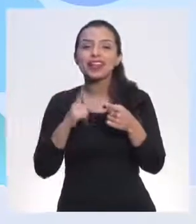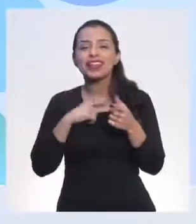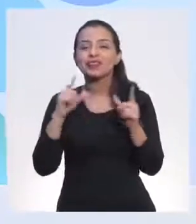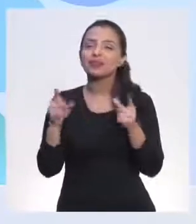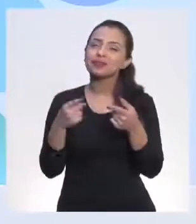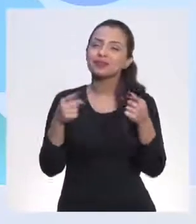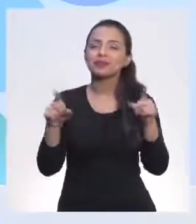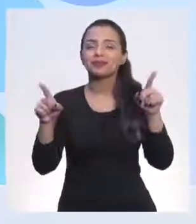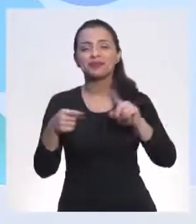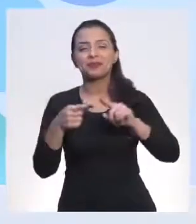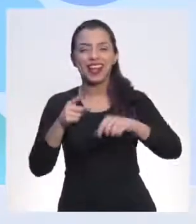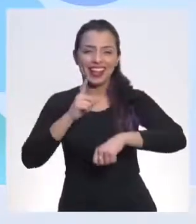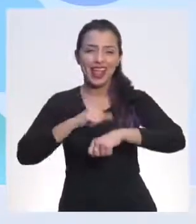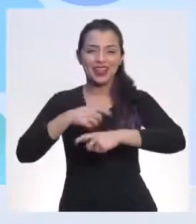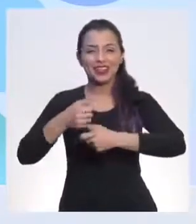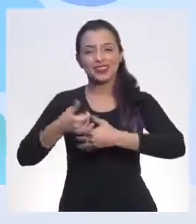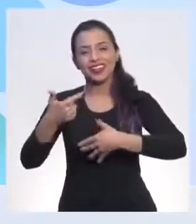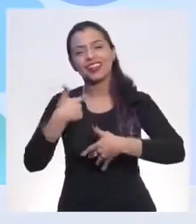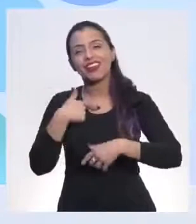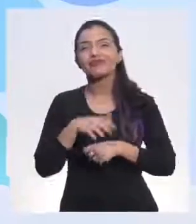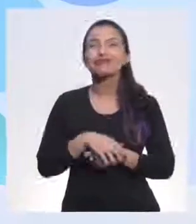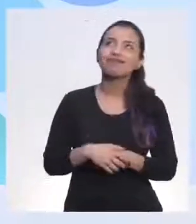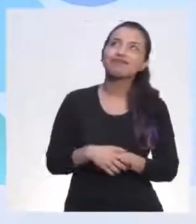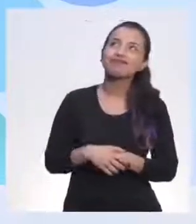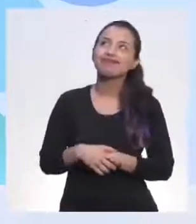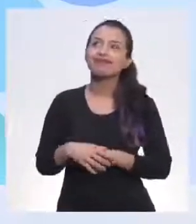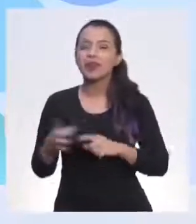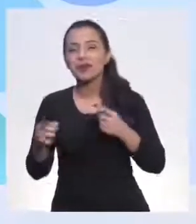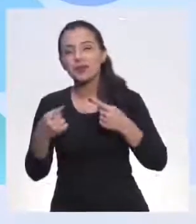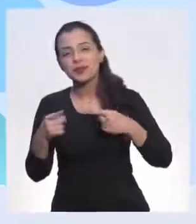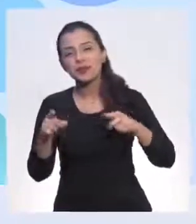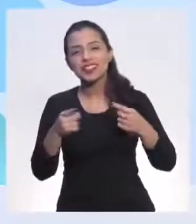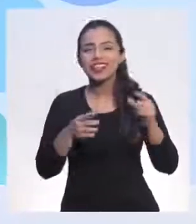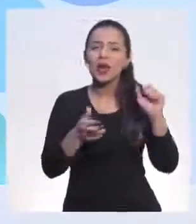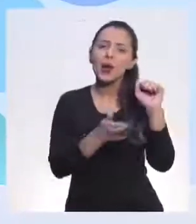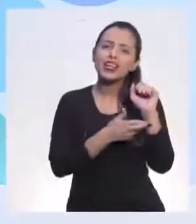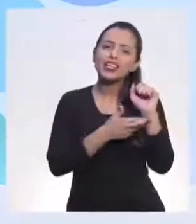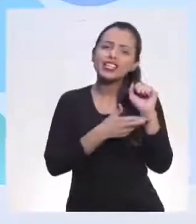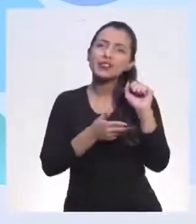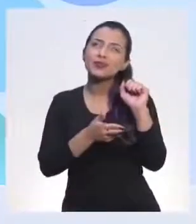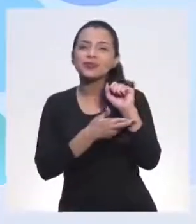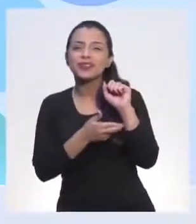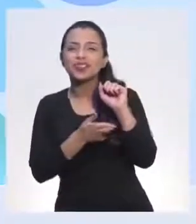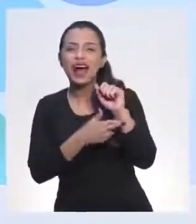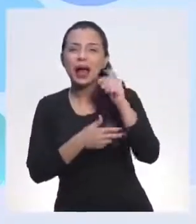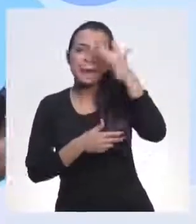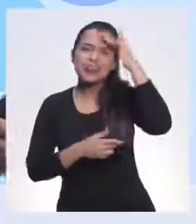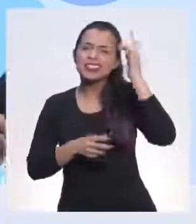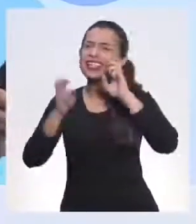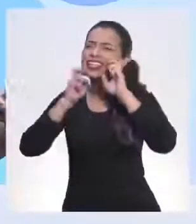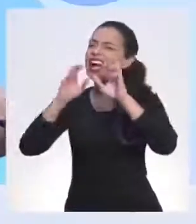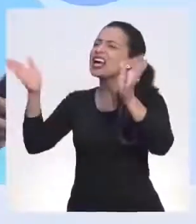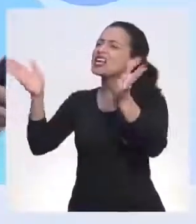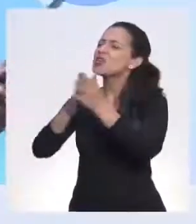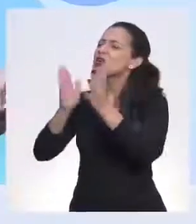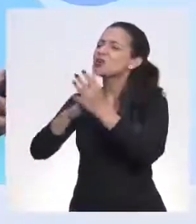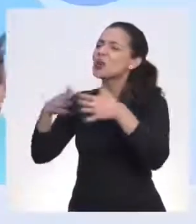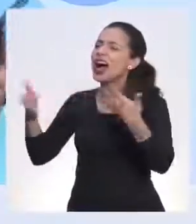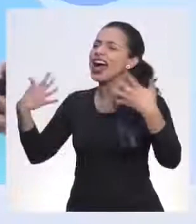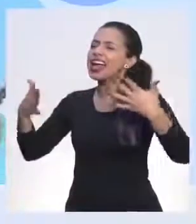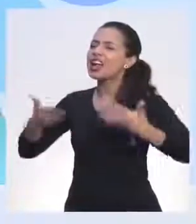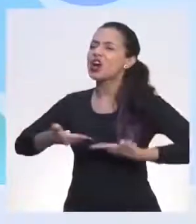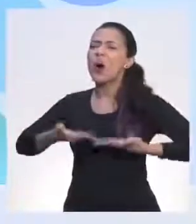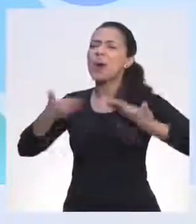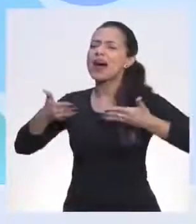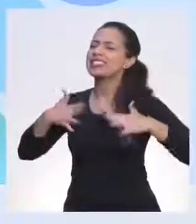aqui no momento da interação do chat, aí eu tava aqui assim, né? A musiquinha no ritmo. Aí o oráculo grita, é isso aí, vamos começar a